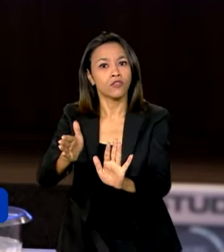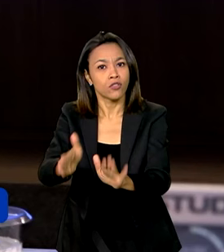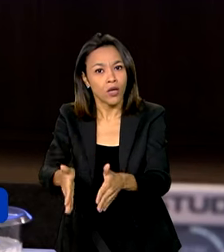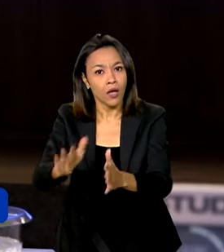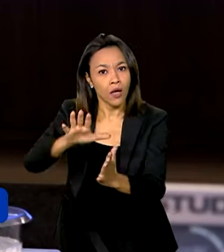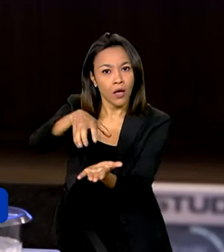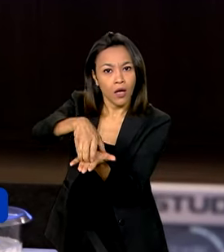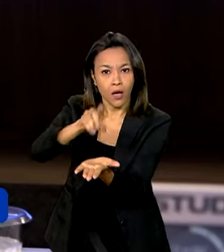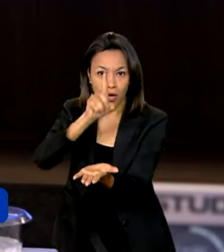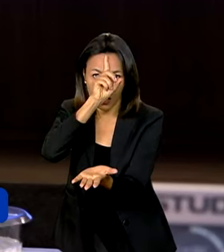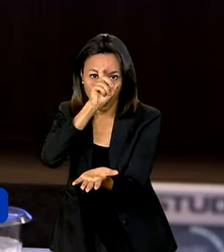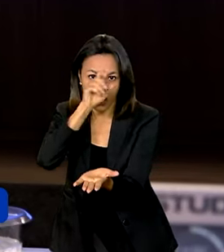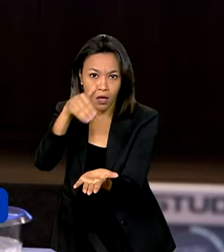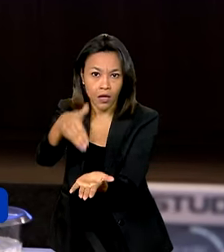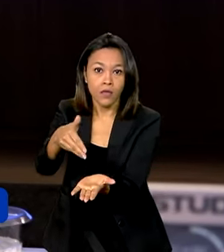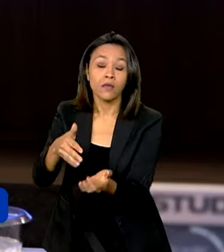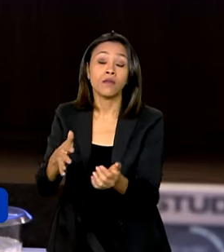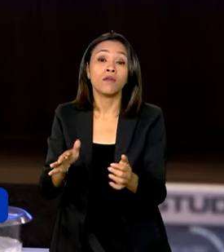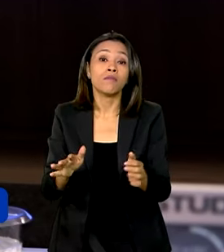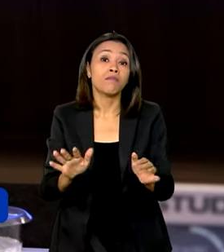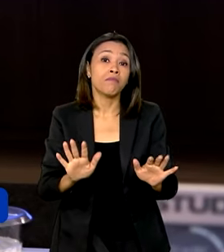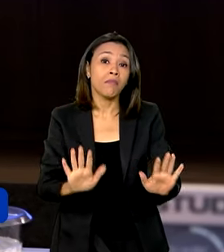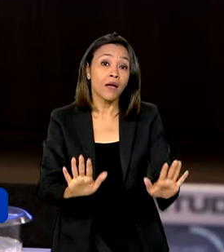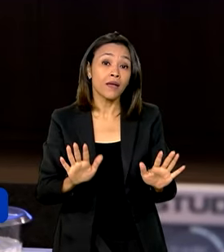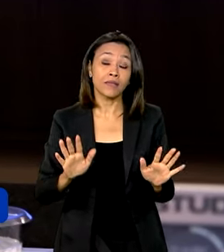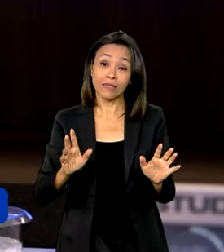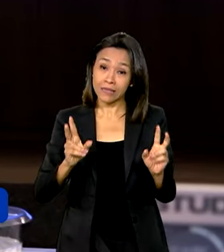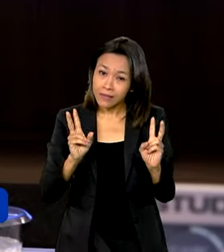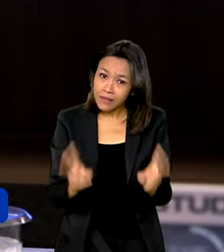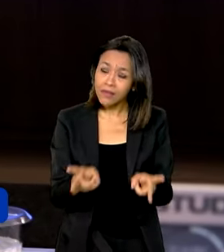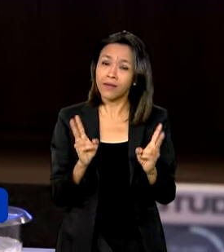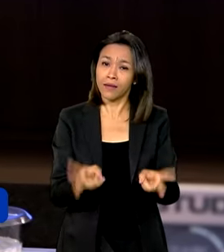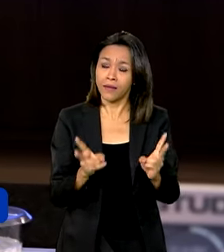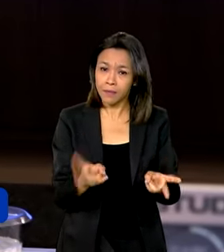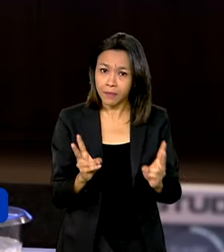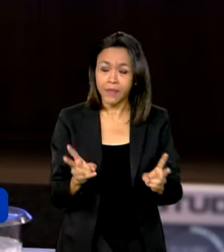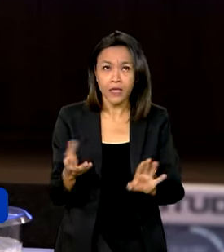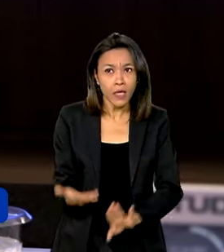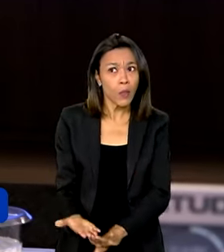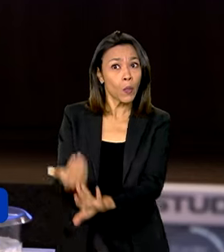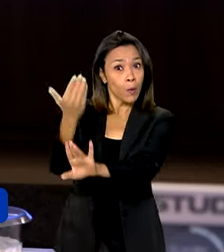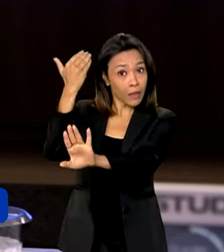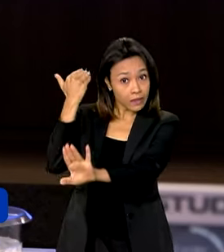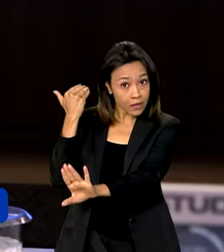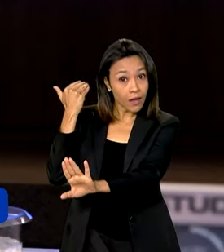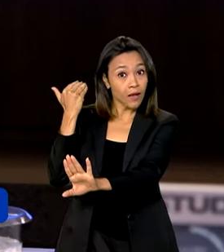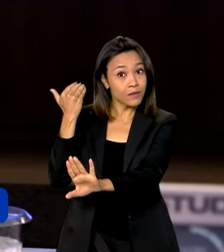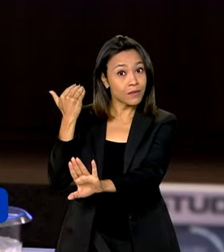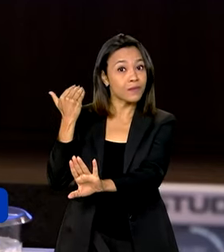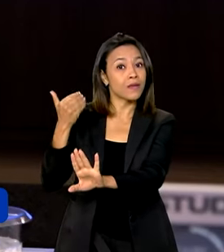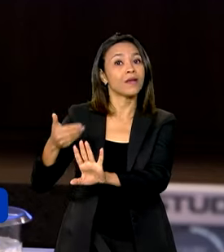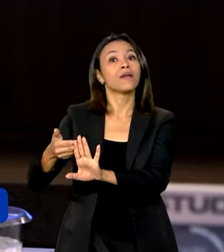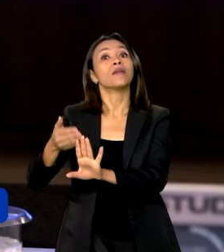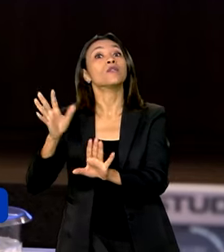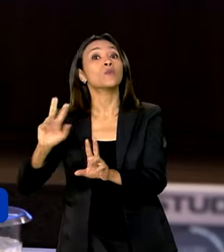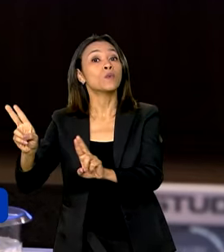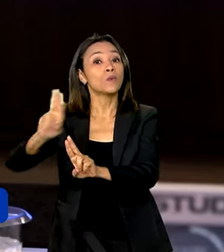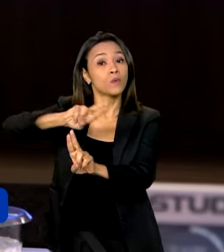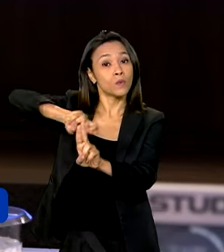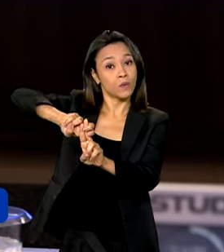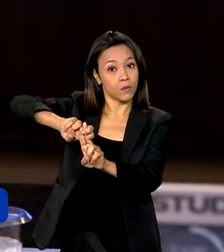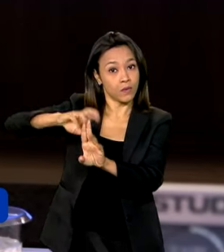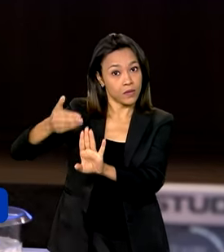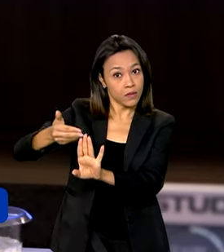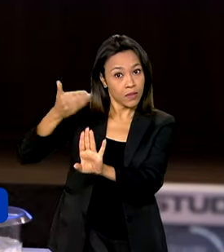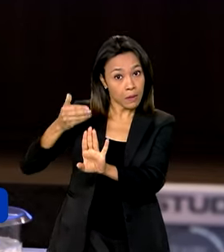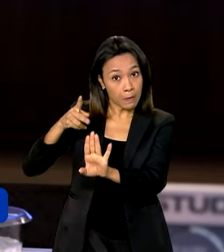sempre foi uma rede eh que respondeu bem na época pré-sus vamos dizer assim hoje o importante